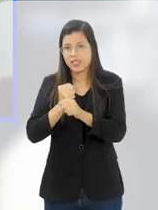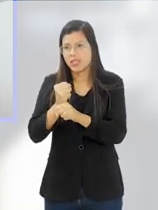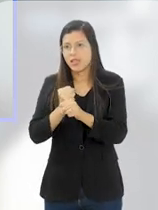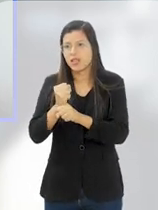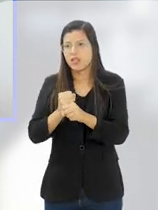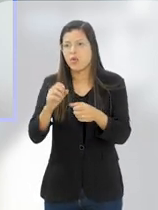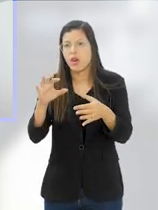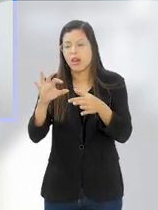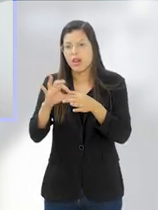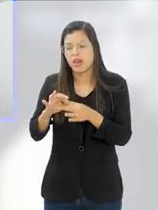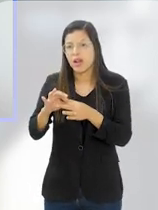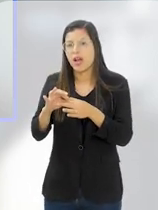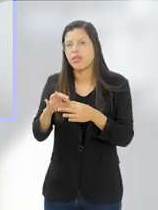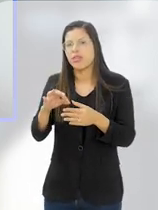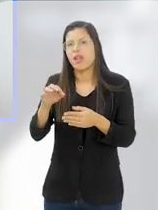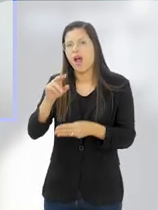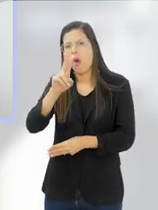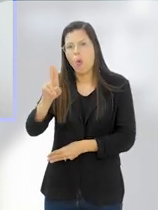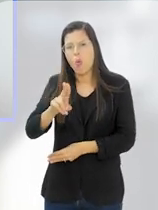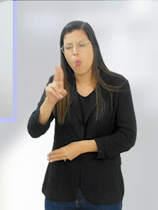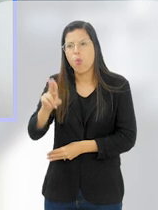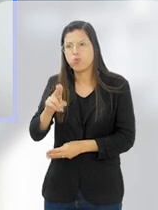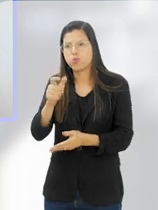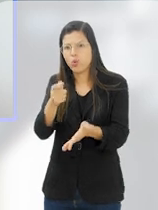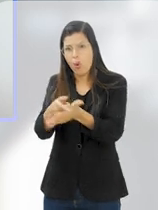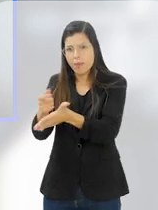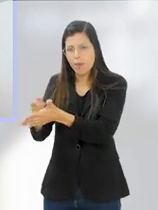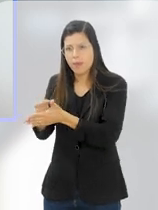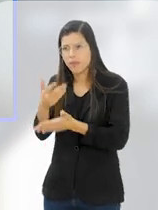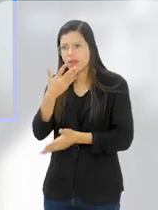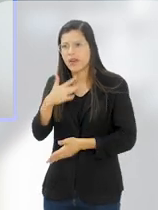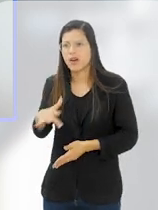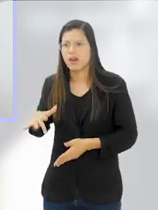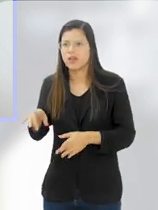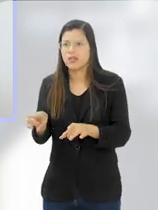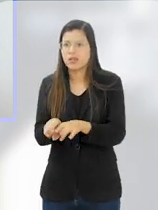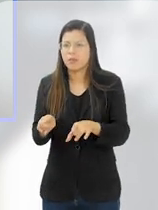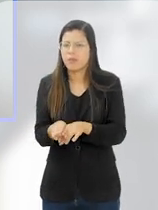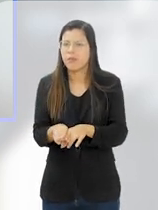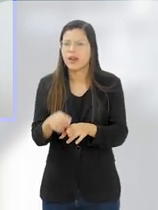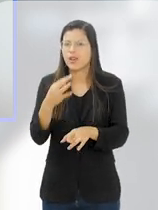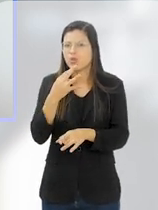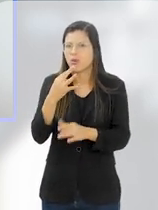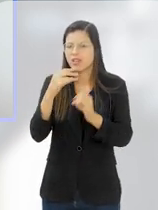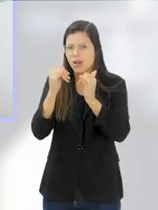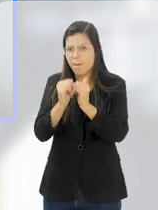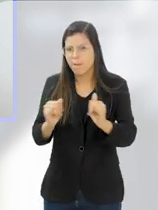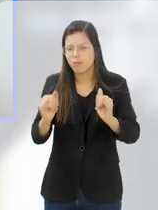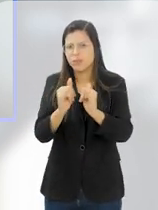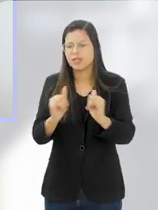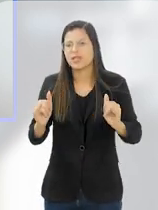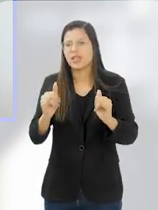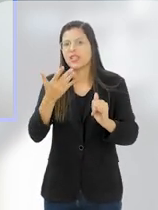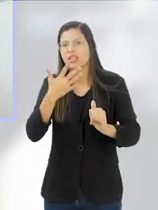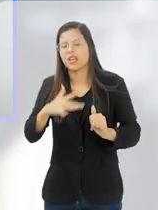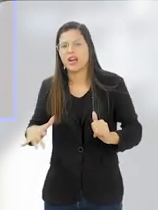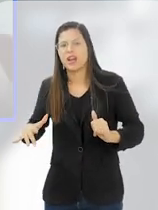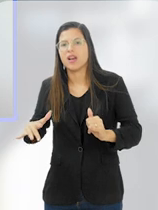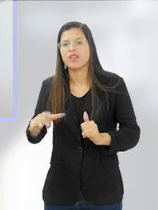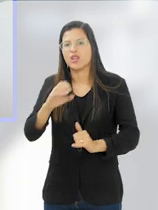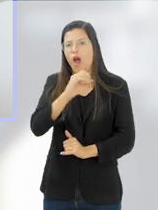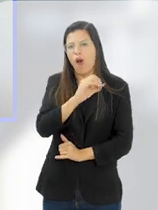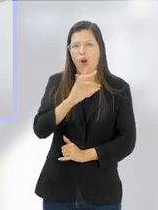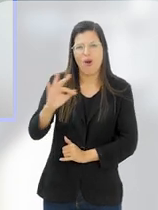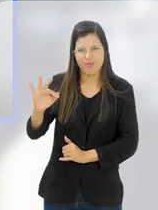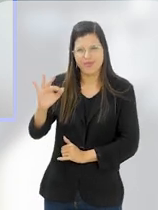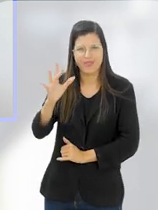ligadas ao consumismo na infância e historicamente batalha pelo fim do que a gente conhecia como publicidade infantil no offline. E hoje em dia a